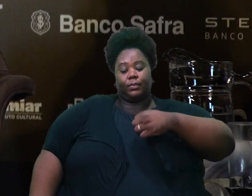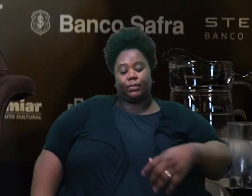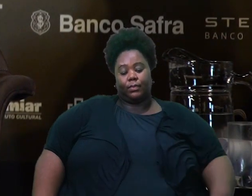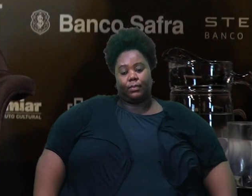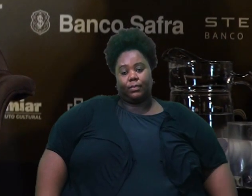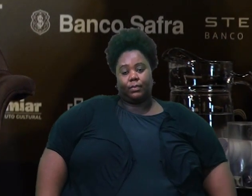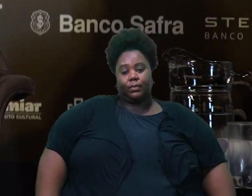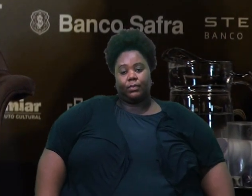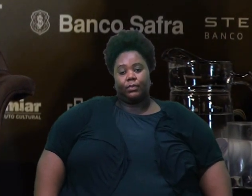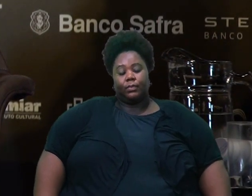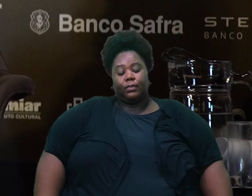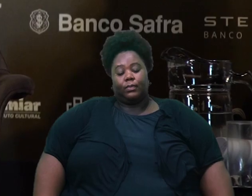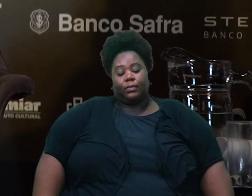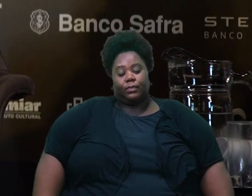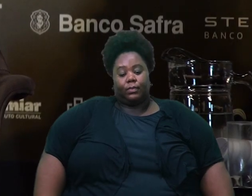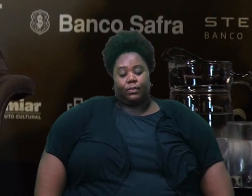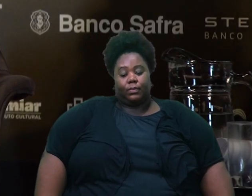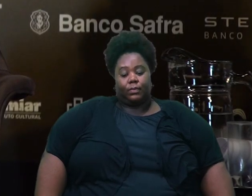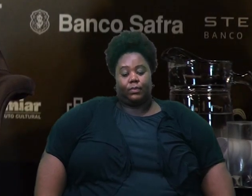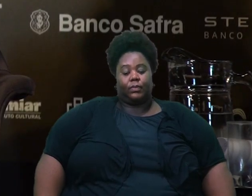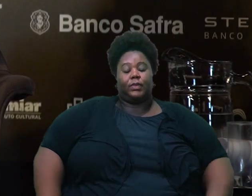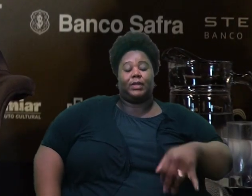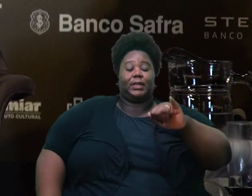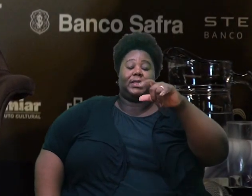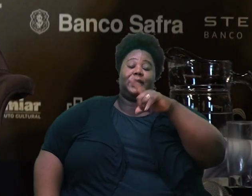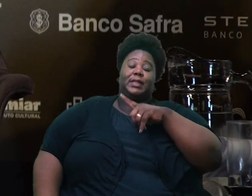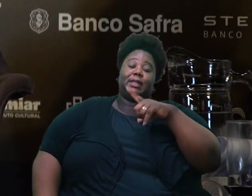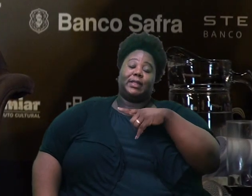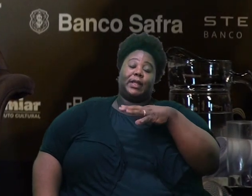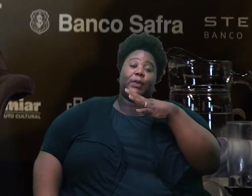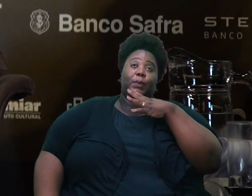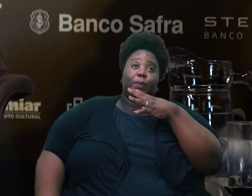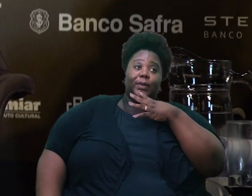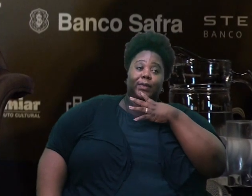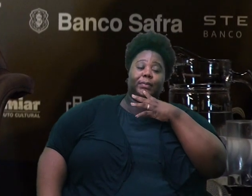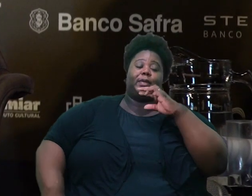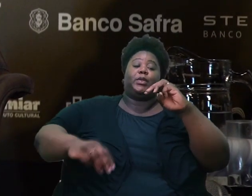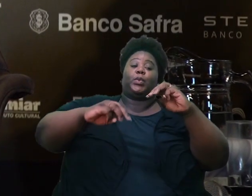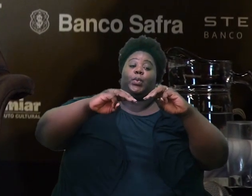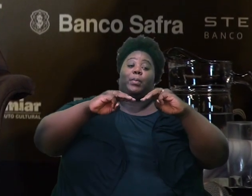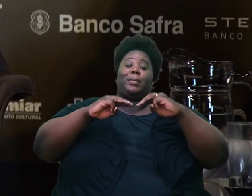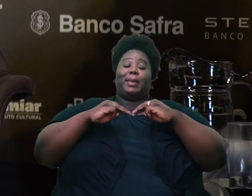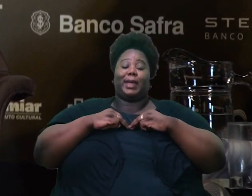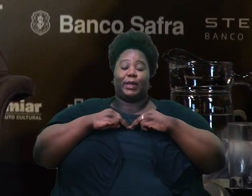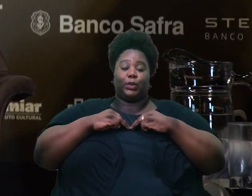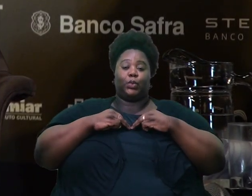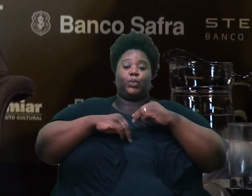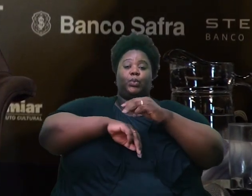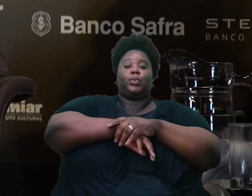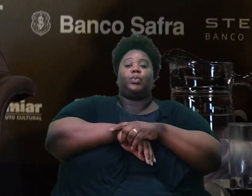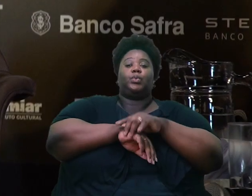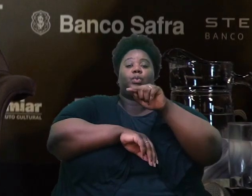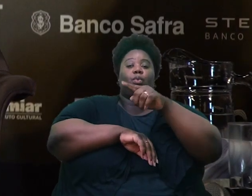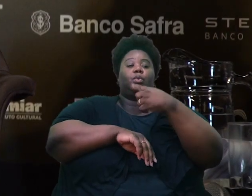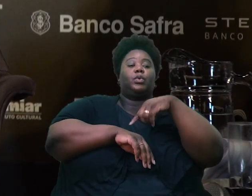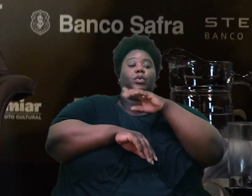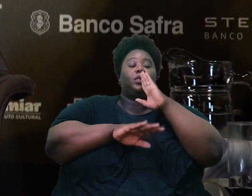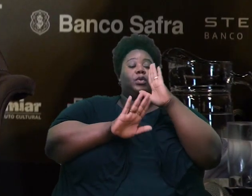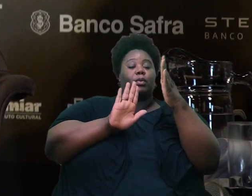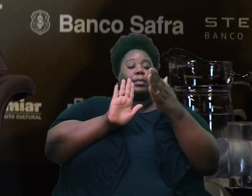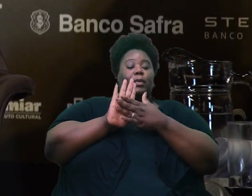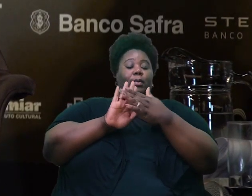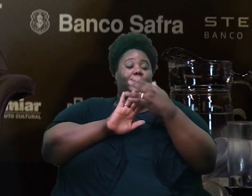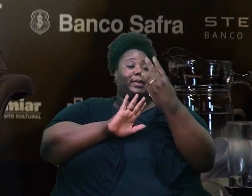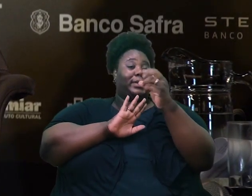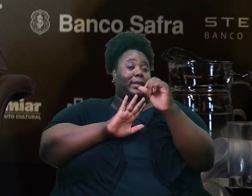se há algum reconhecimento e se há algum mérito naquilo que nós estamos propondo há